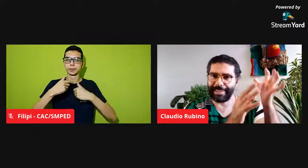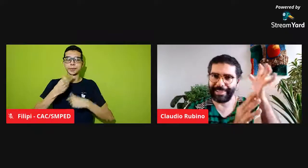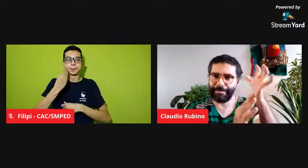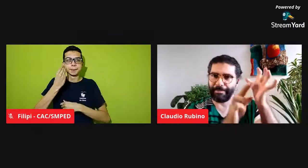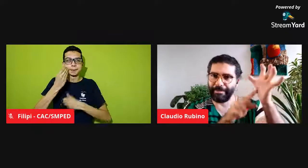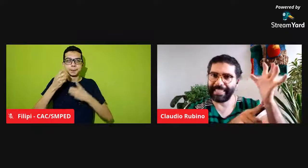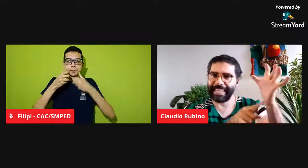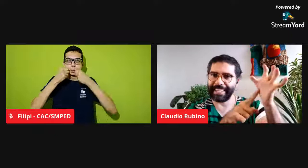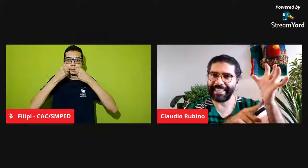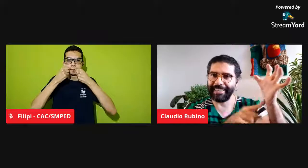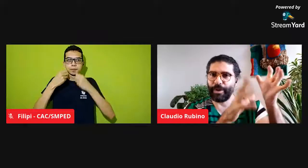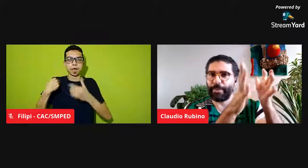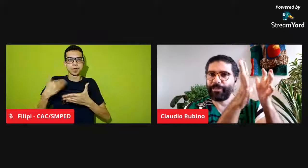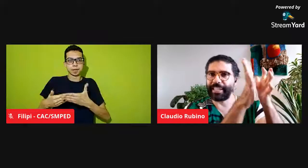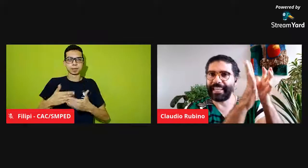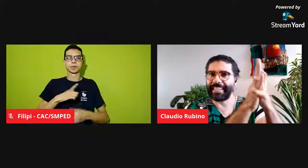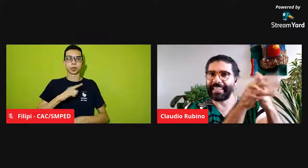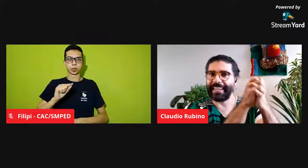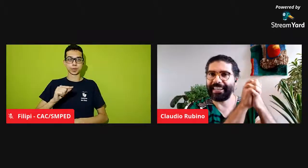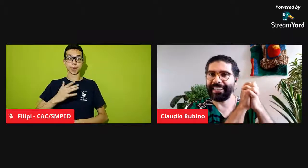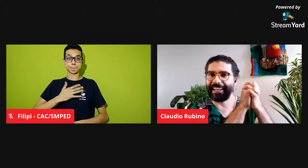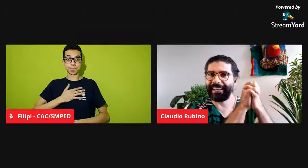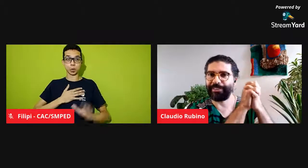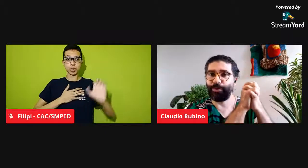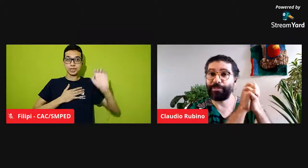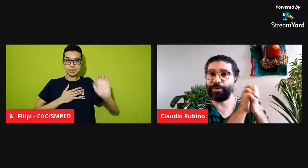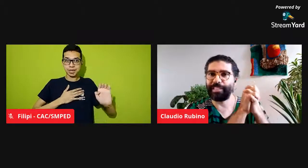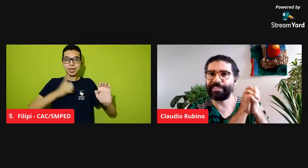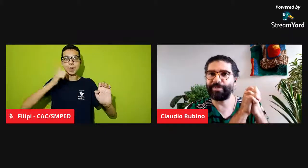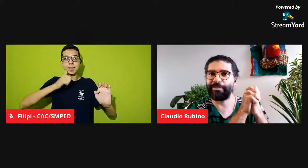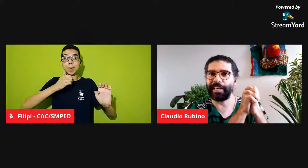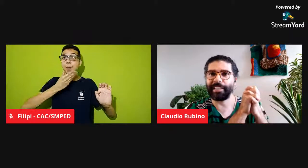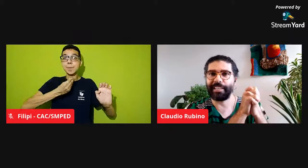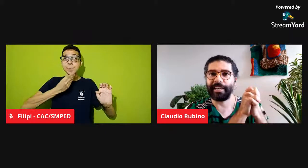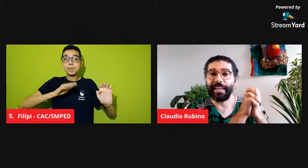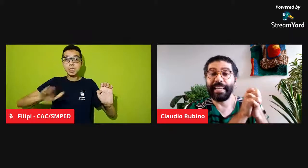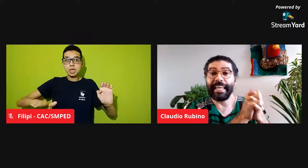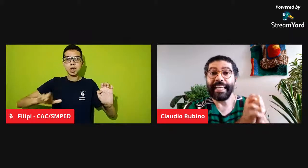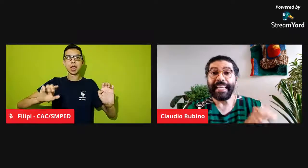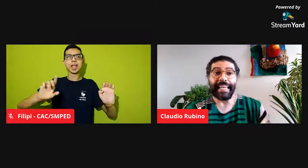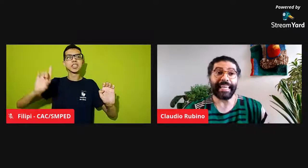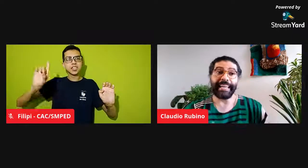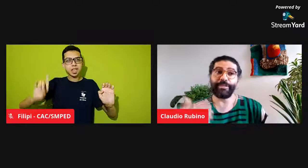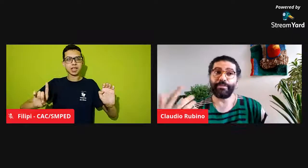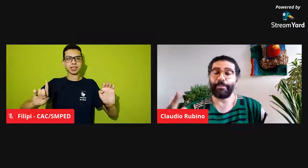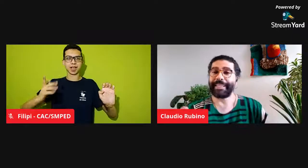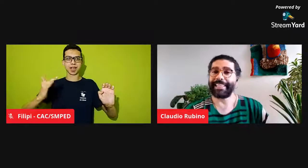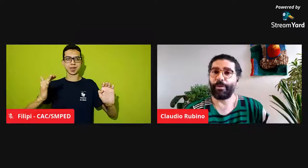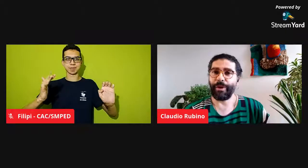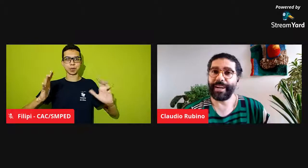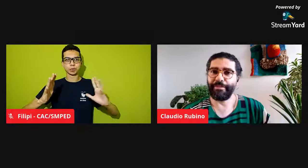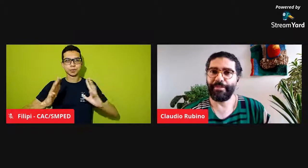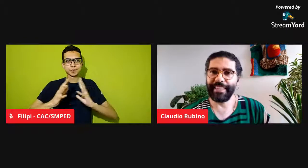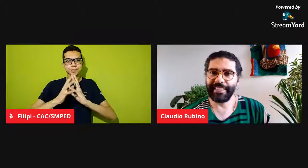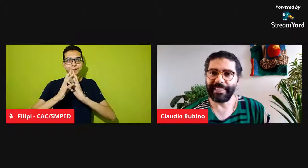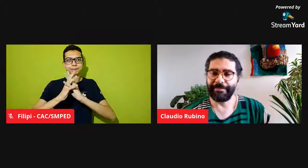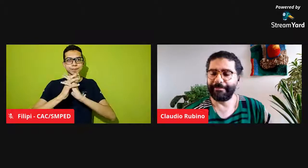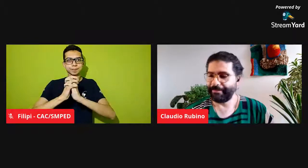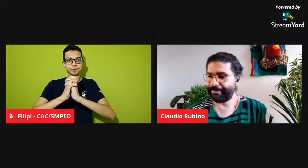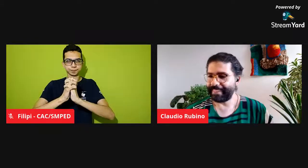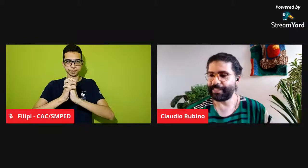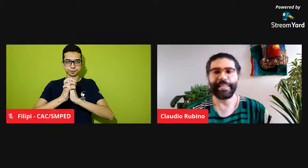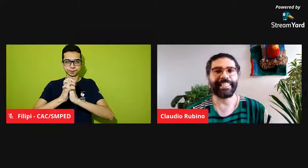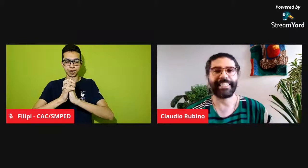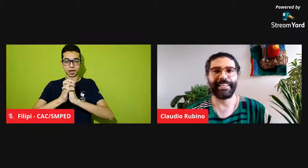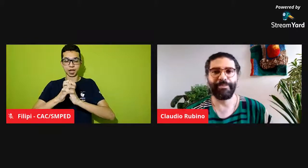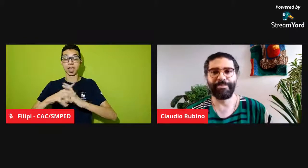mão esquerda com a mão direita dele, né? As duas mãozinhas com deficiência. E aí eu tive que passar